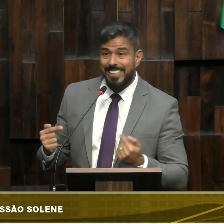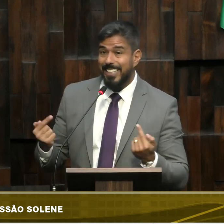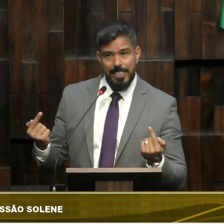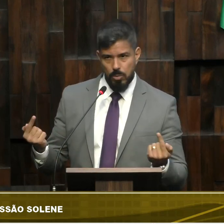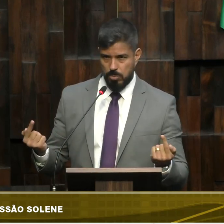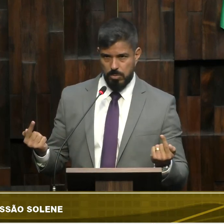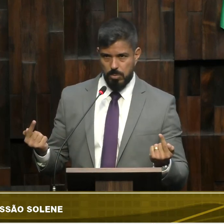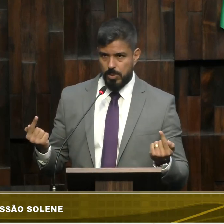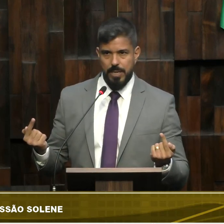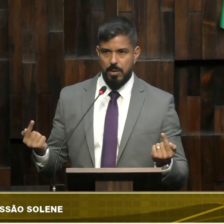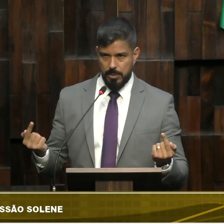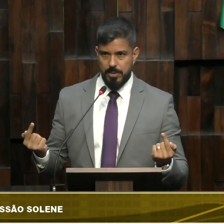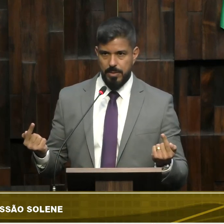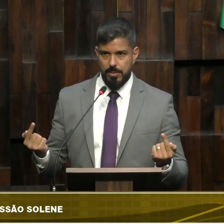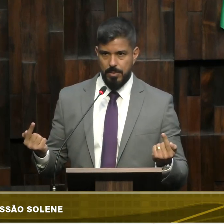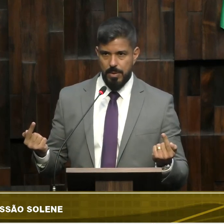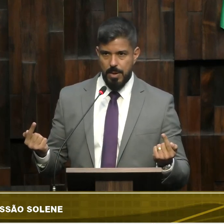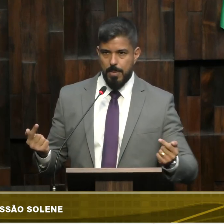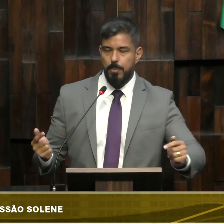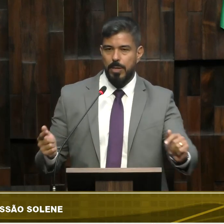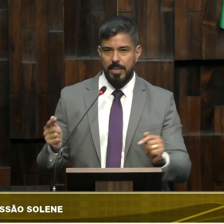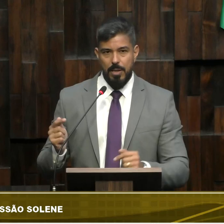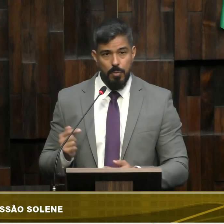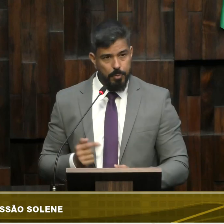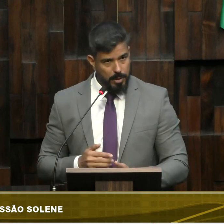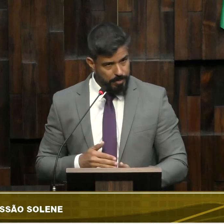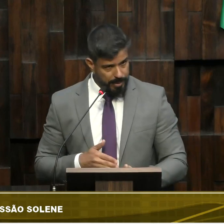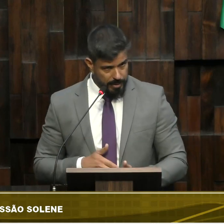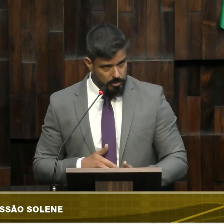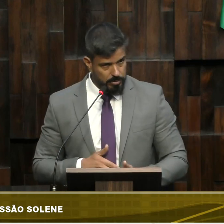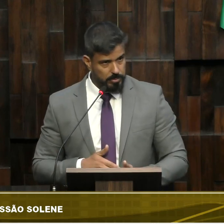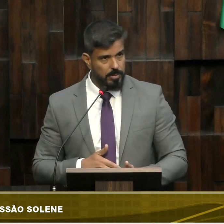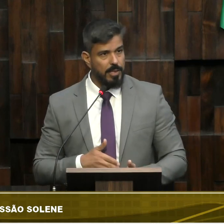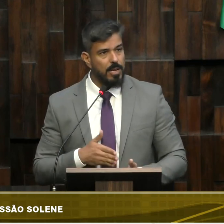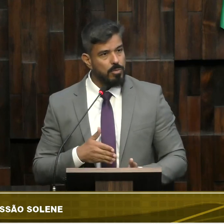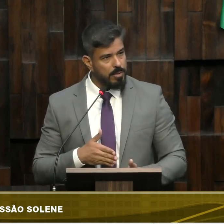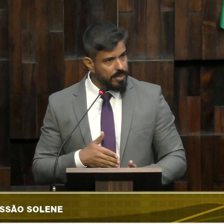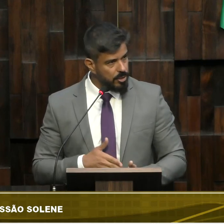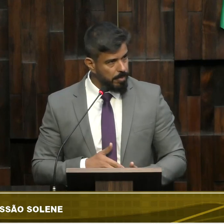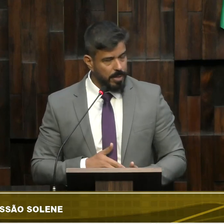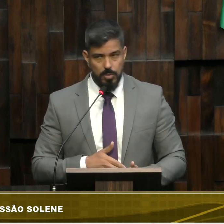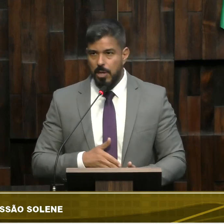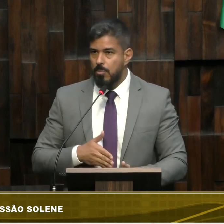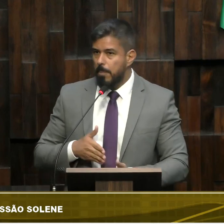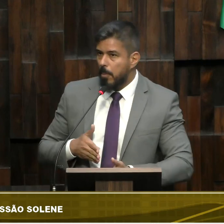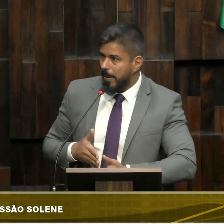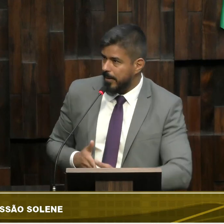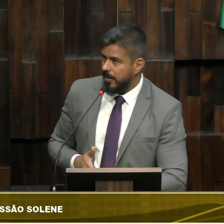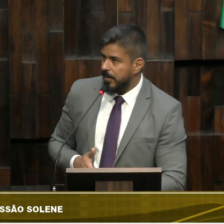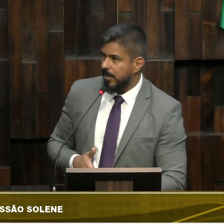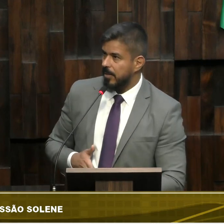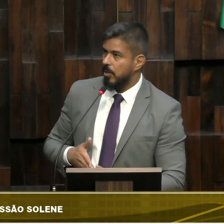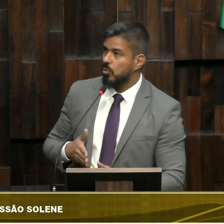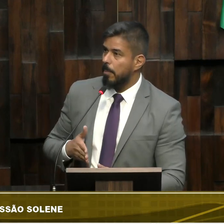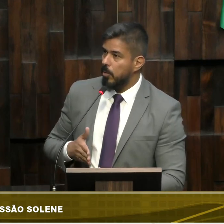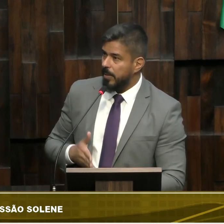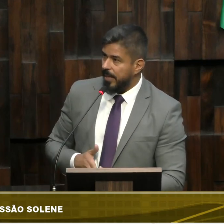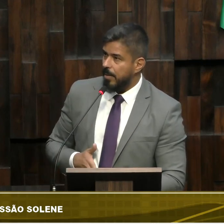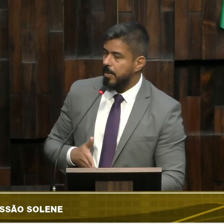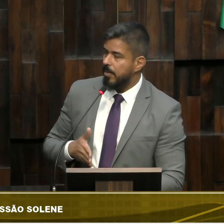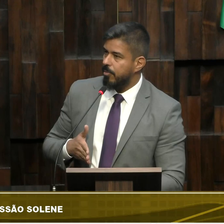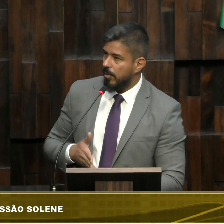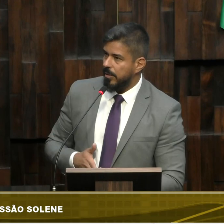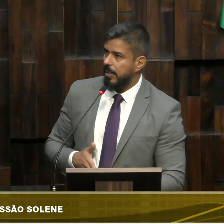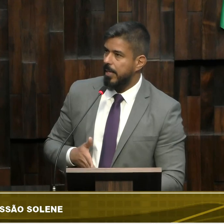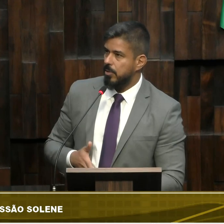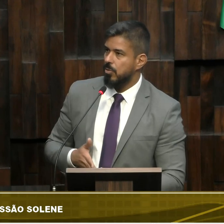Ninguém entendeu o que, que aconteceu, porque não foi feito nenhum investimento, nenhuma propaganda, eu só botei a